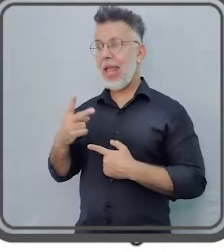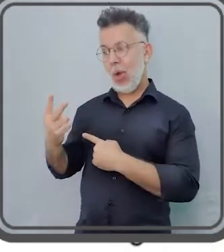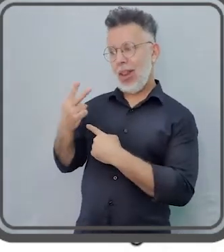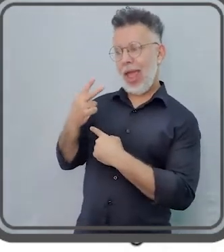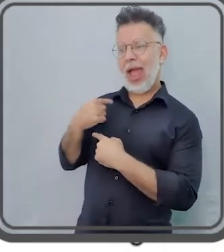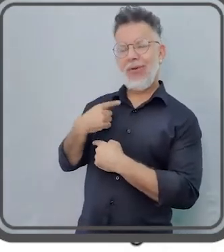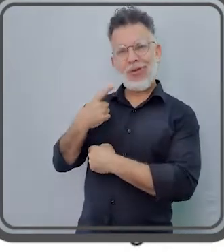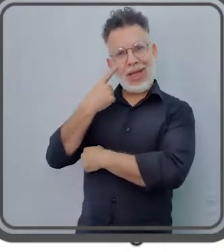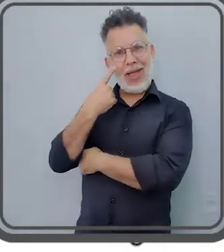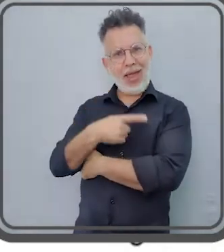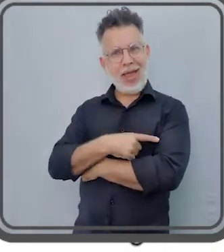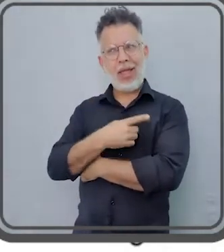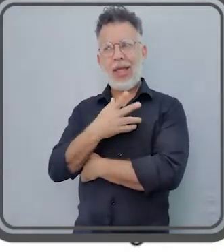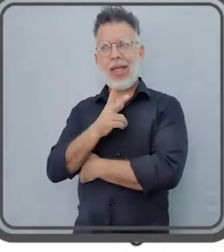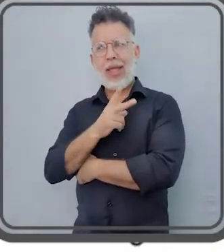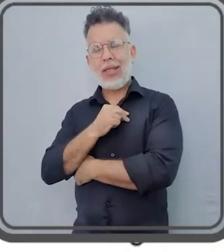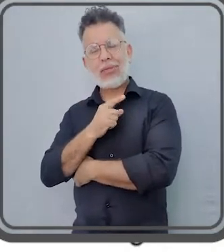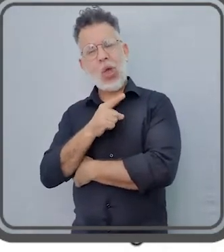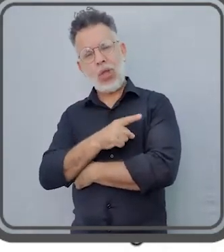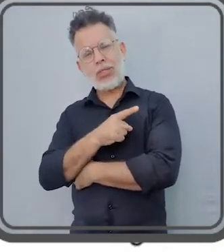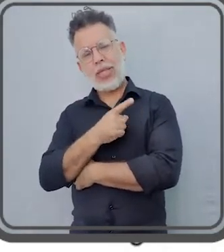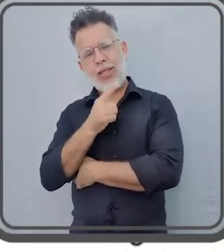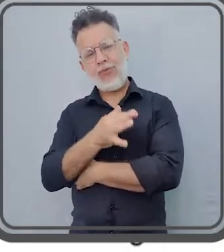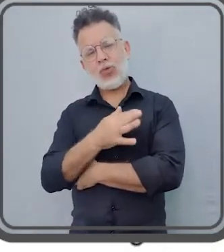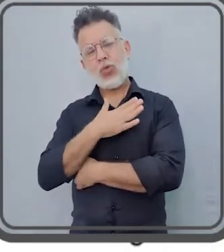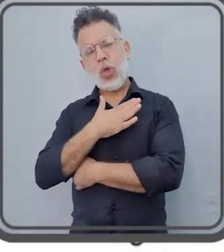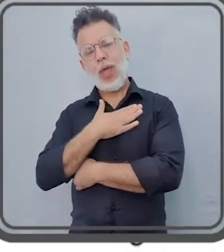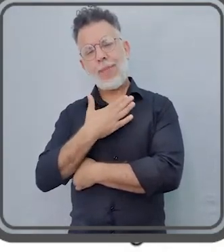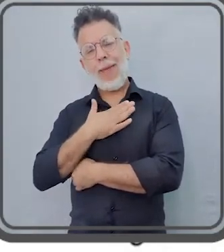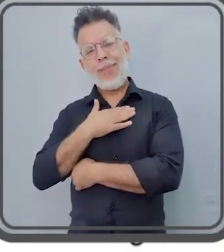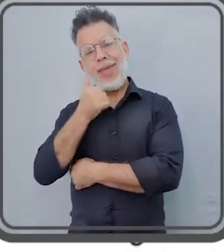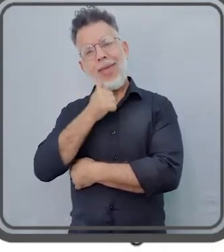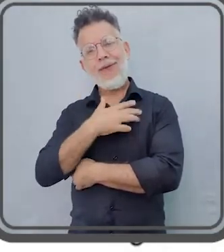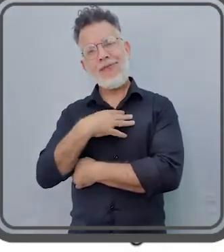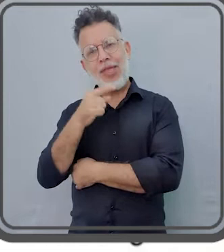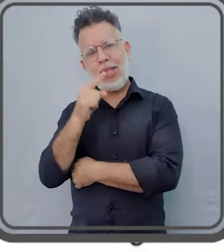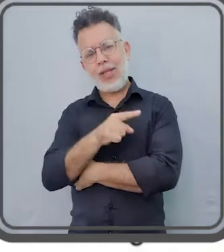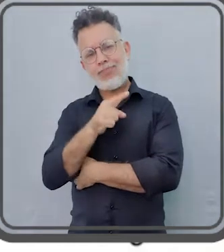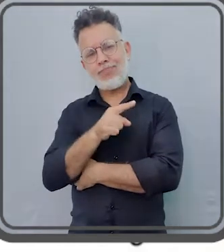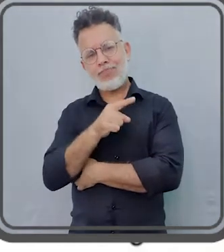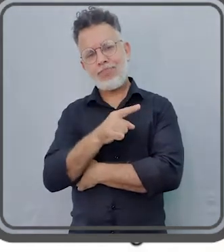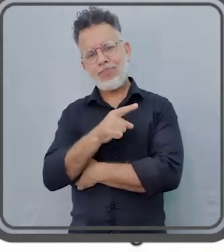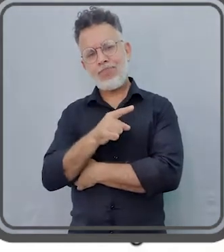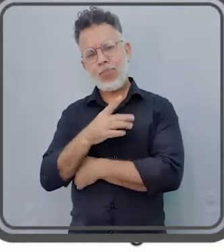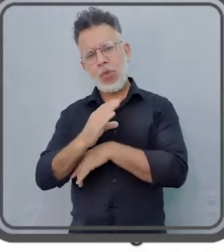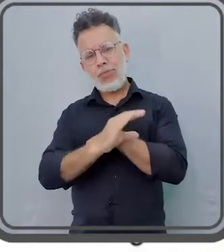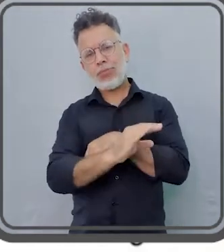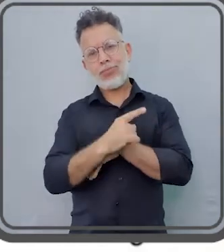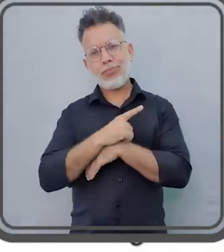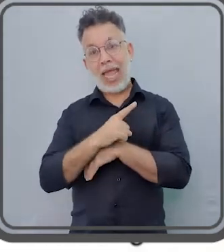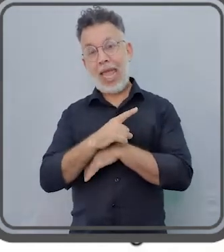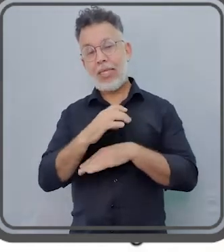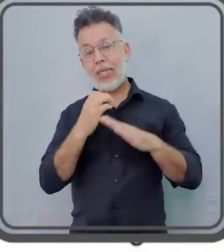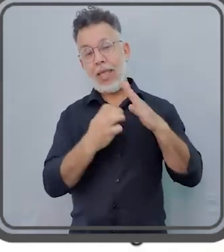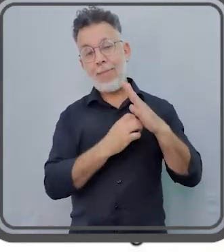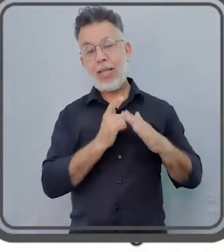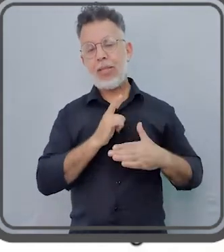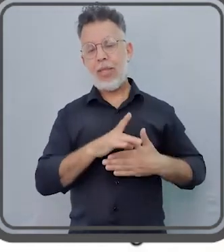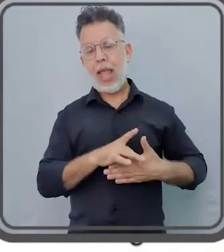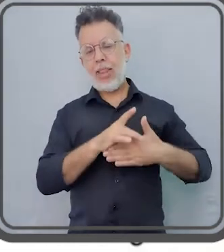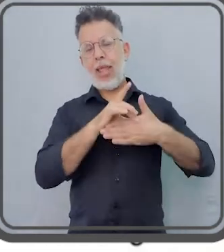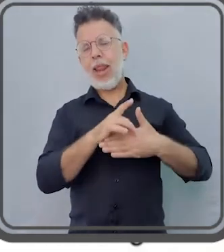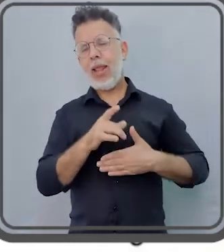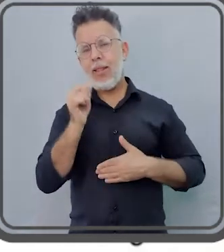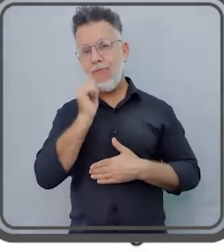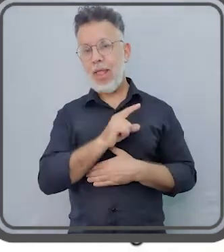falaram, puta, esse futuro que eu quero para minha filha, sabe? Essas startups com uma liderança feminina, enfim, essa inovação